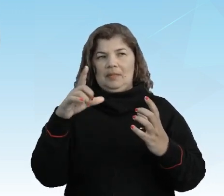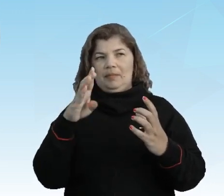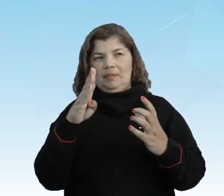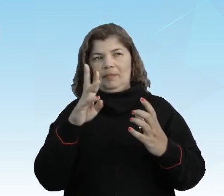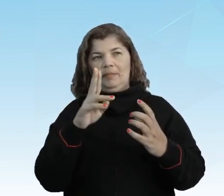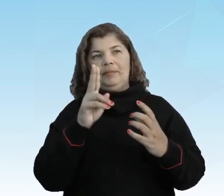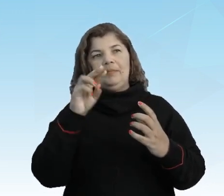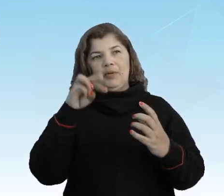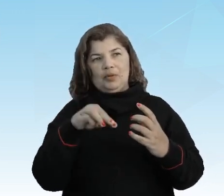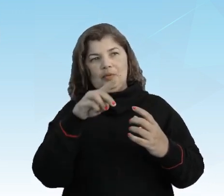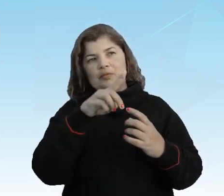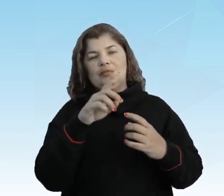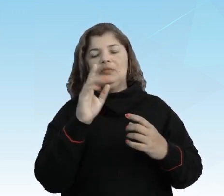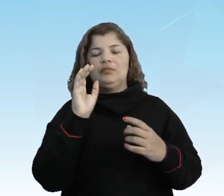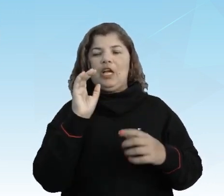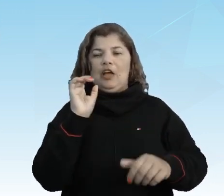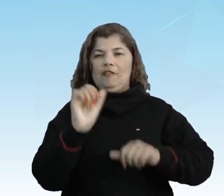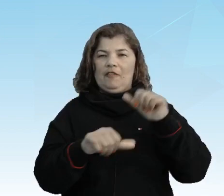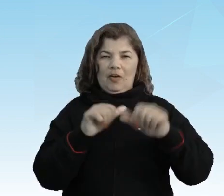esteve...